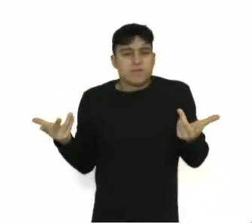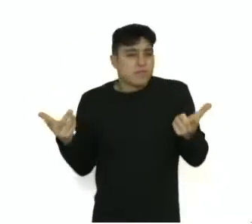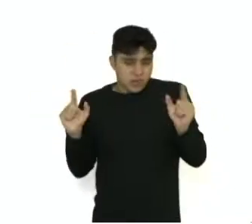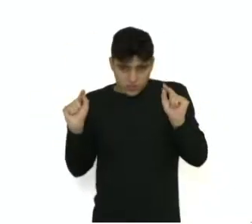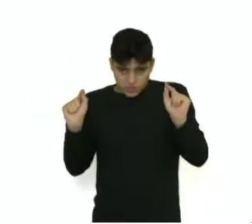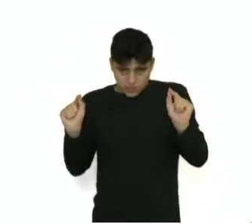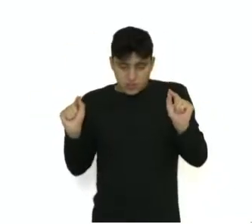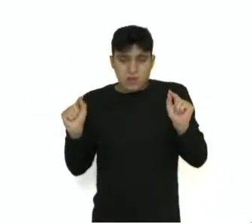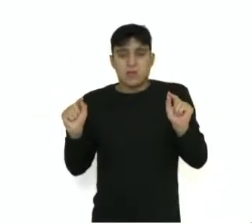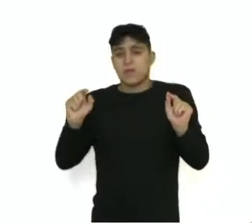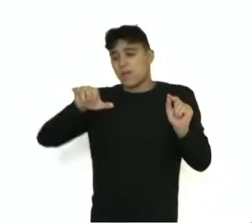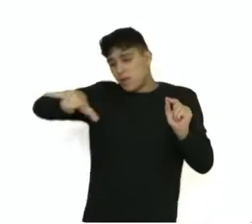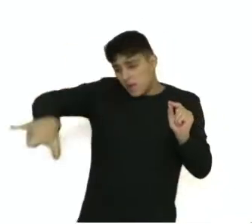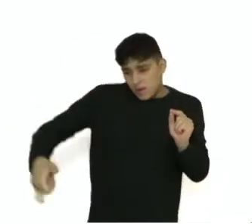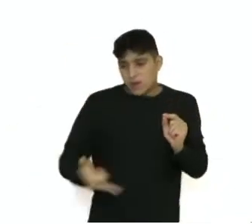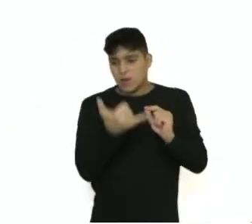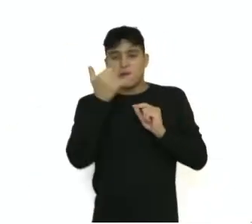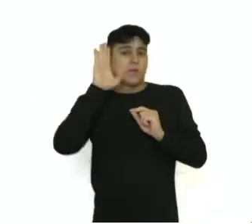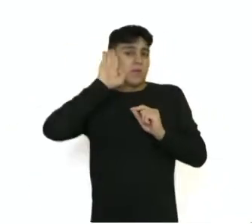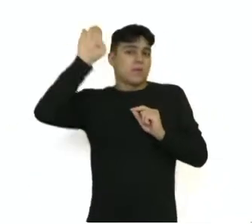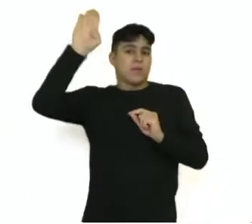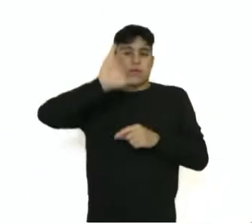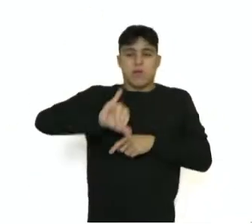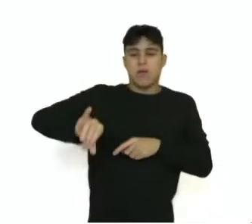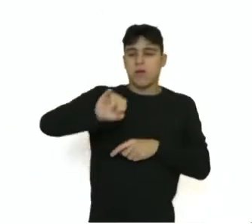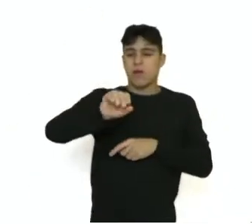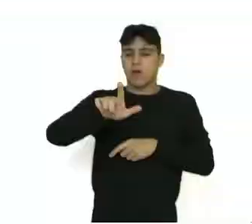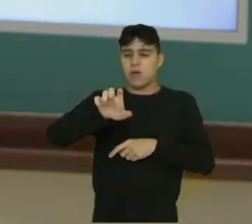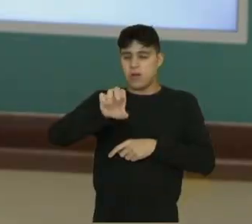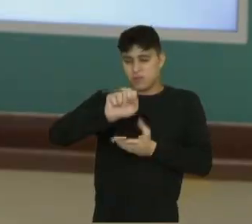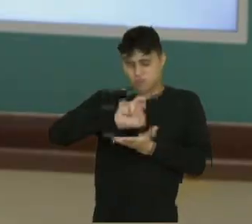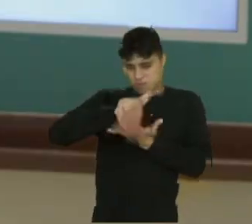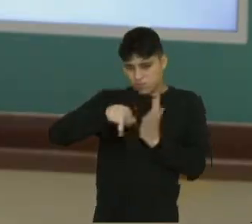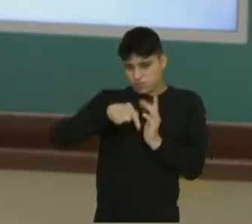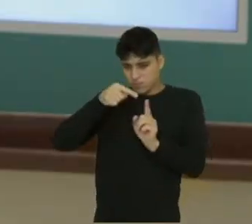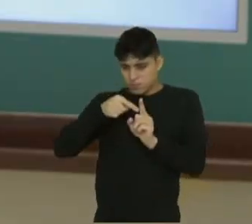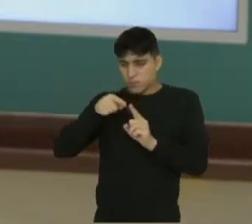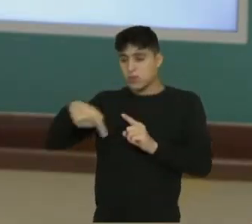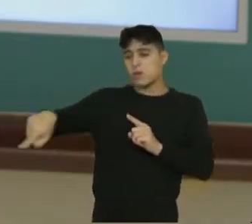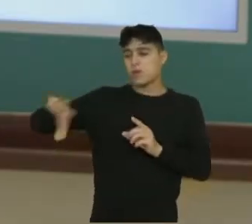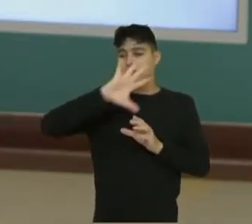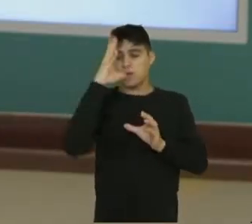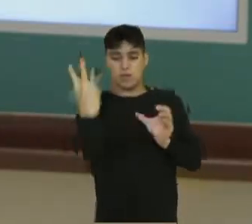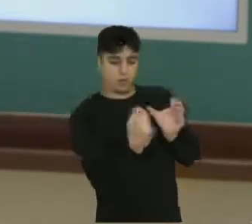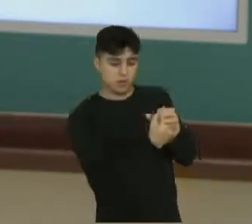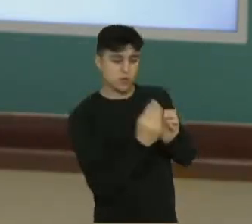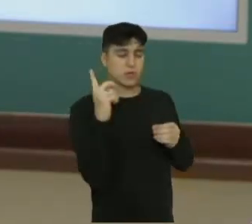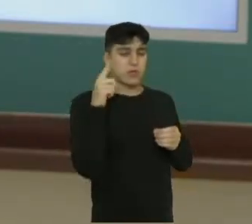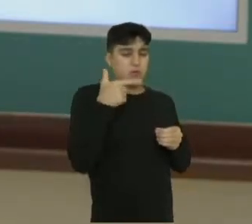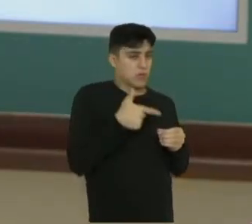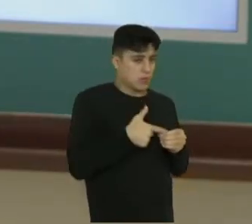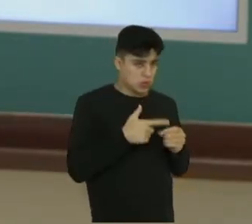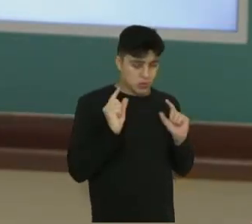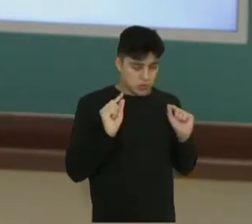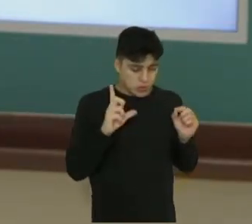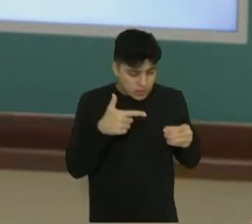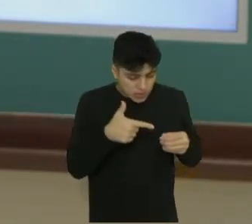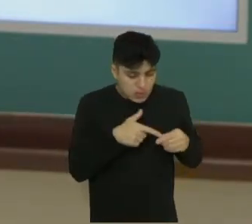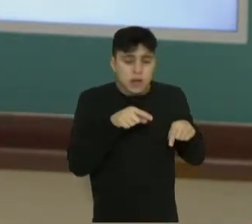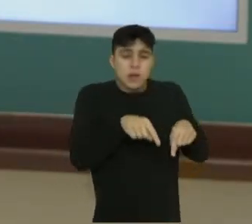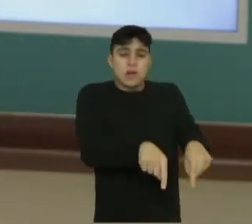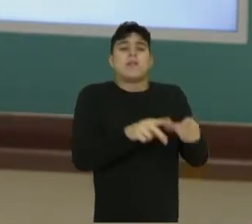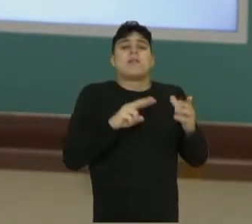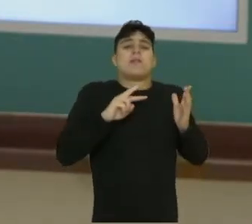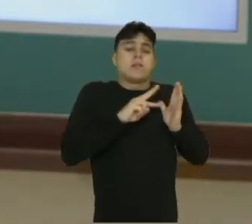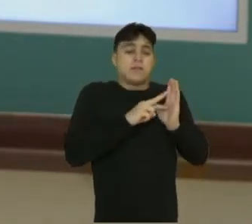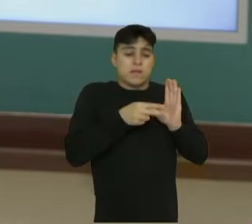e os óleos, né? Principalmente aí. Todos esses caras aqui, por exemplo, eles viram o chamado combustível, que seria uma forma